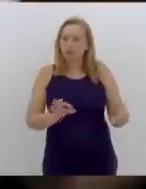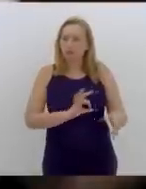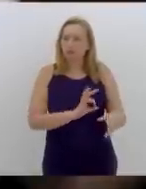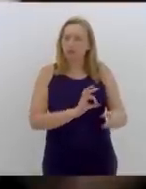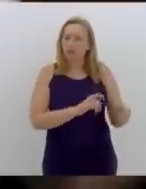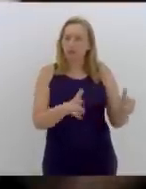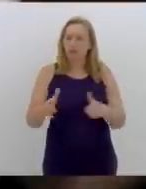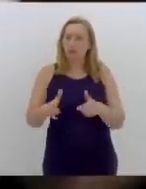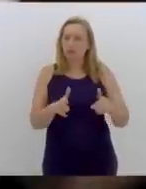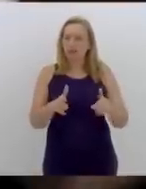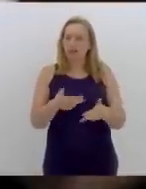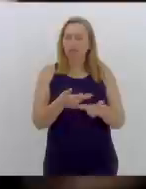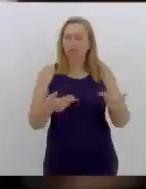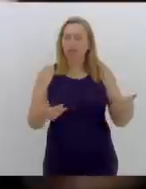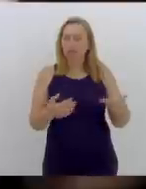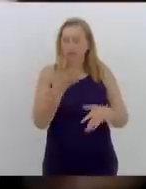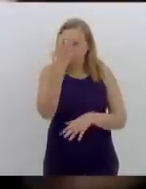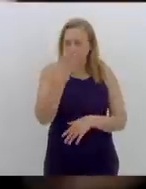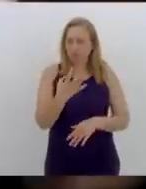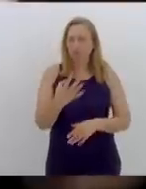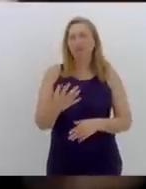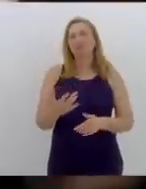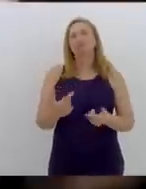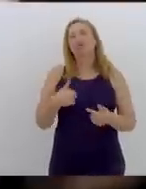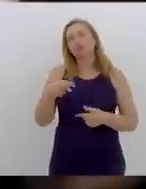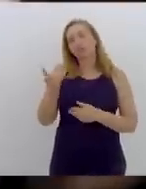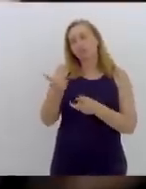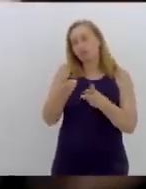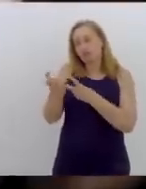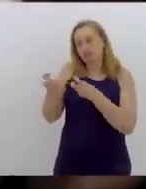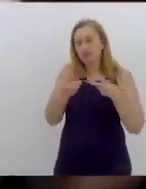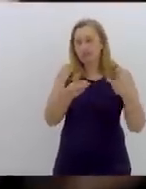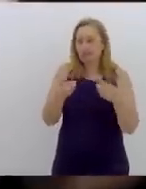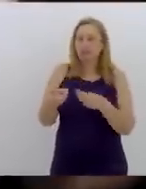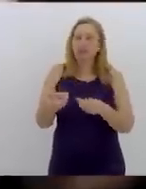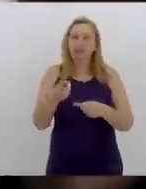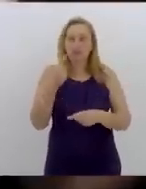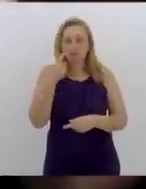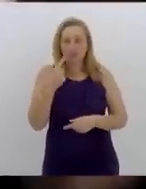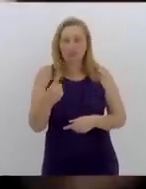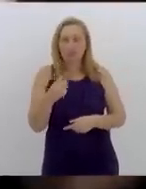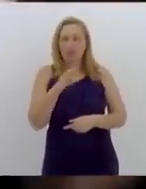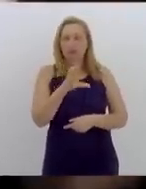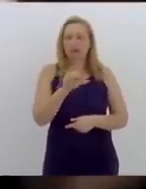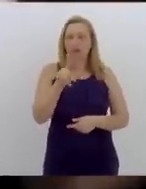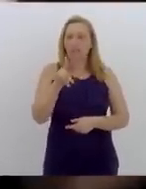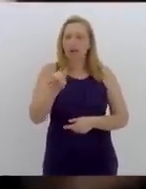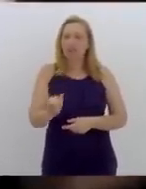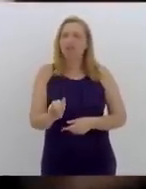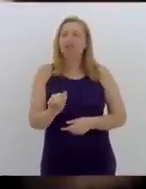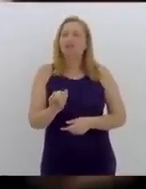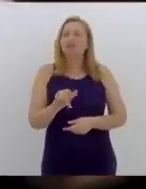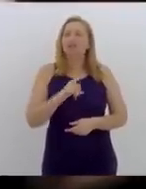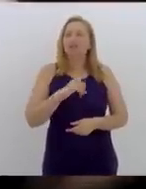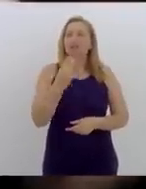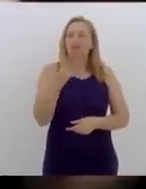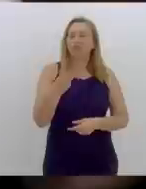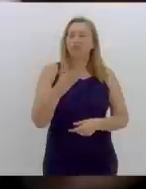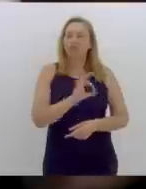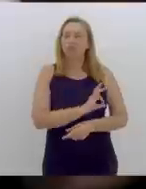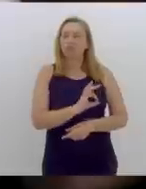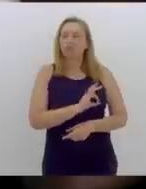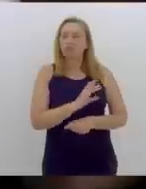a celeridade nisso então eu fico escutando aqui vendo Ah ele tinha três três policiais